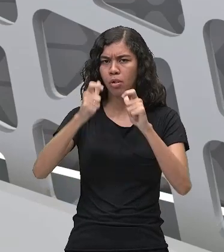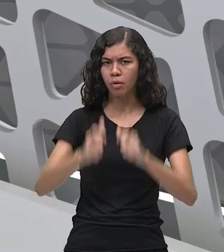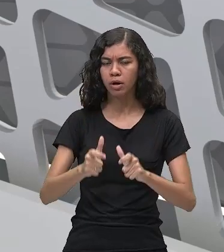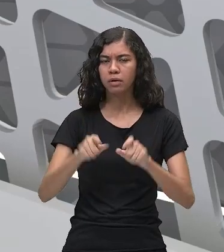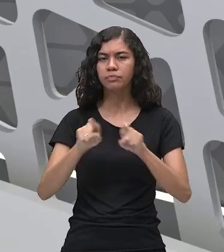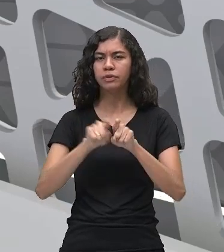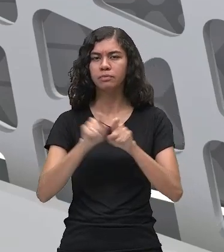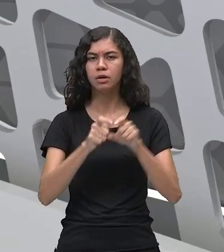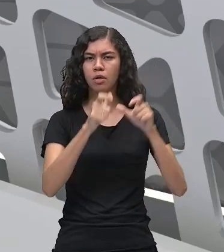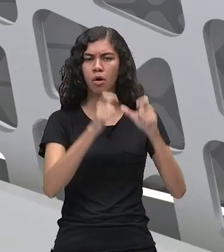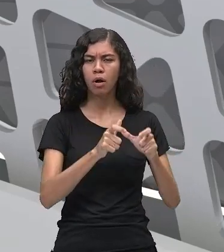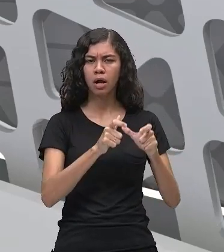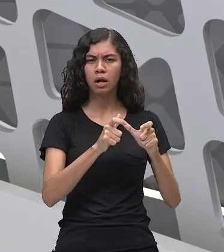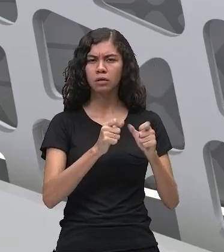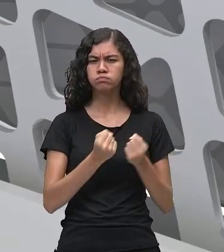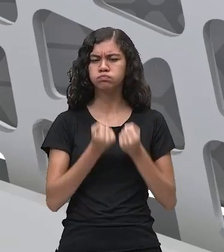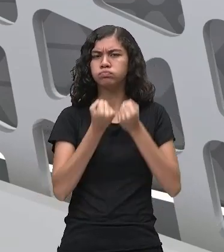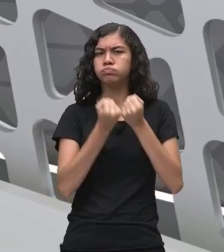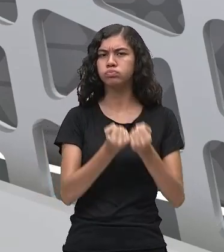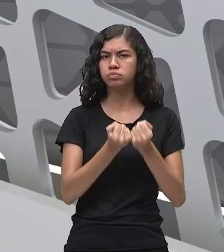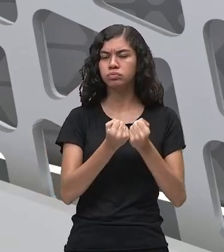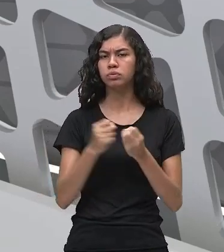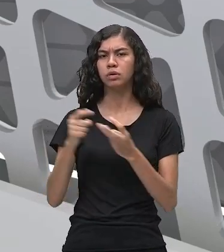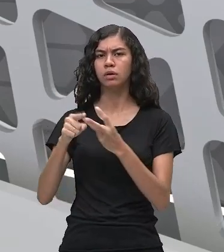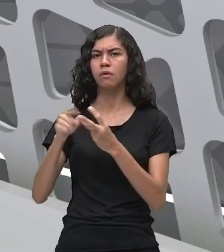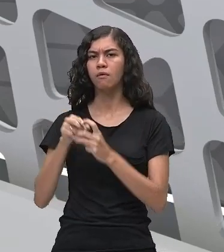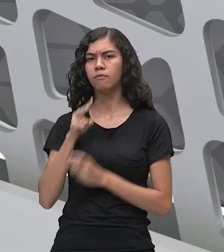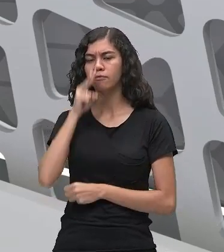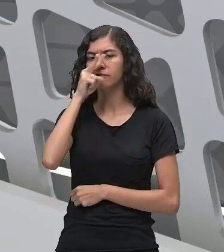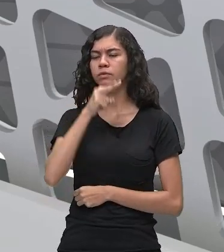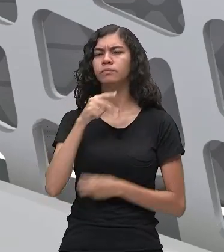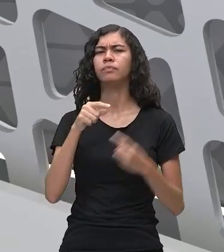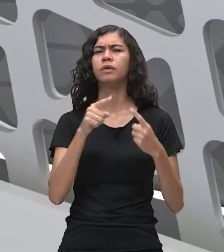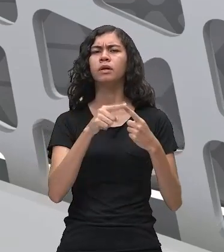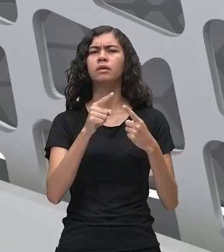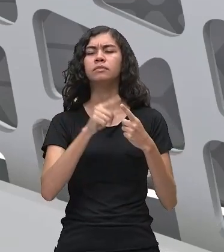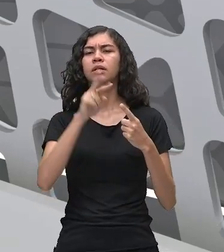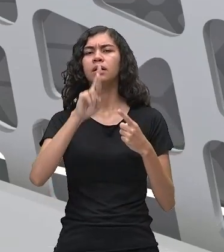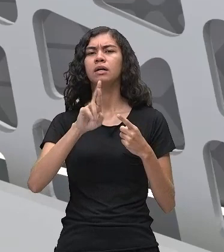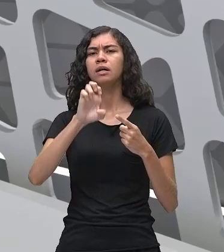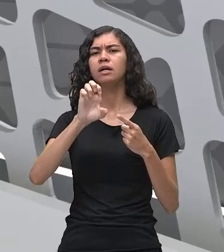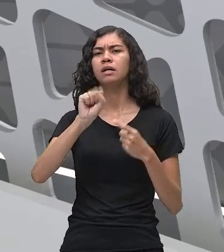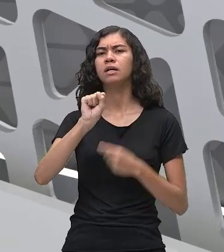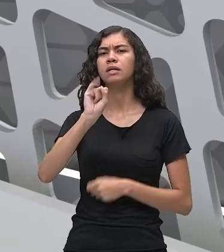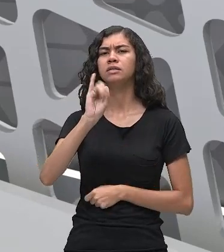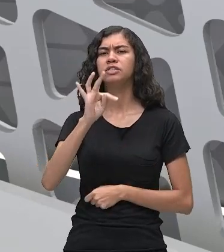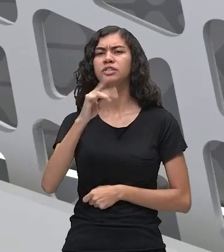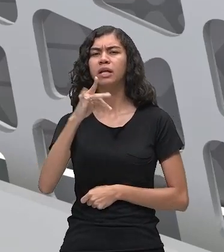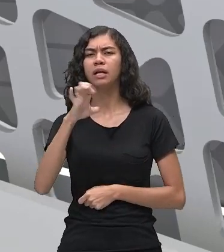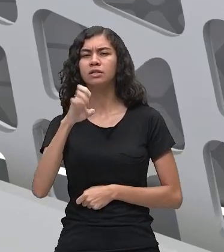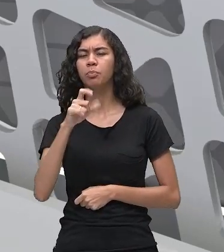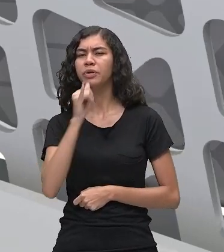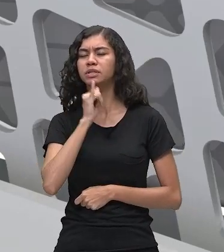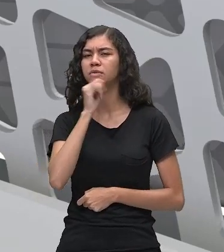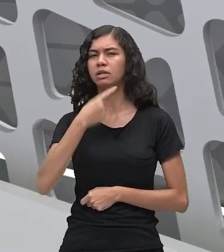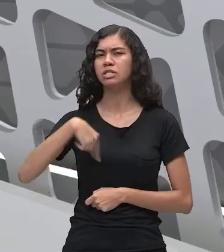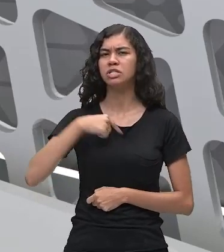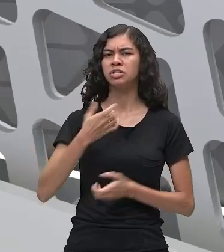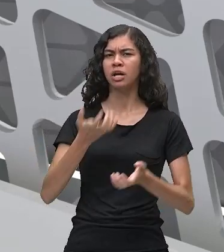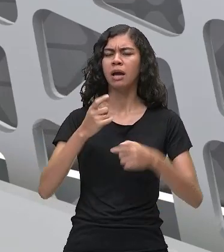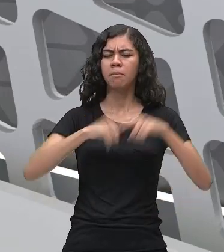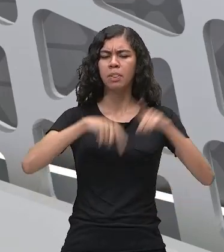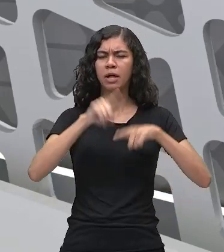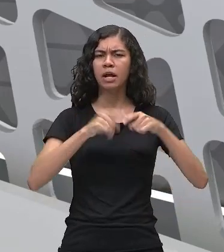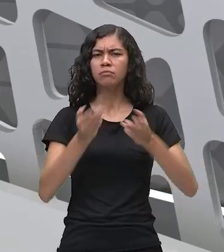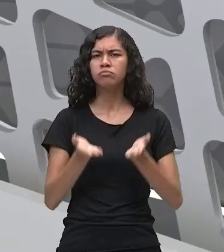uma força potente. O que é a força resistente? É aquele objeto que a gente quer levantar, aquele objeto que a gente quer movimentar,